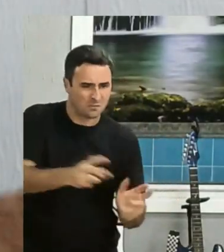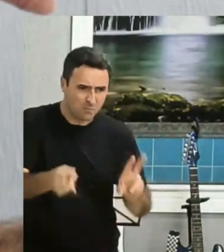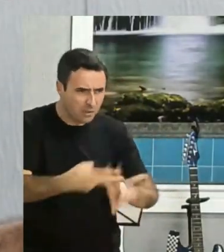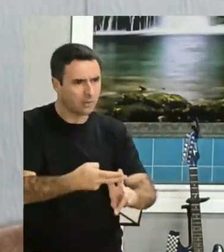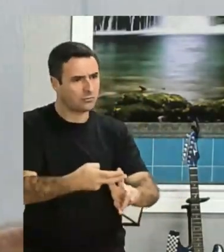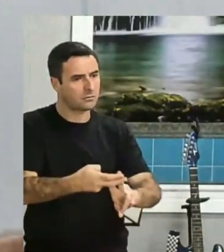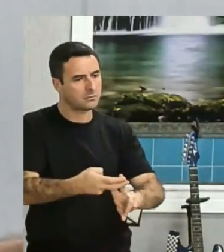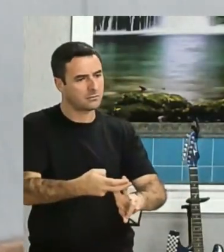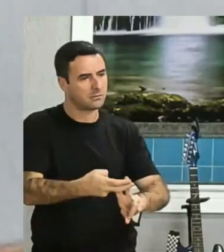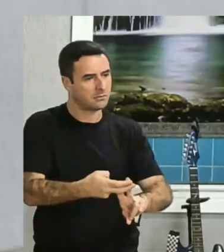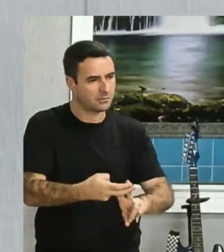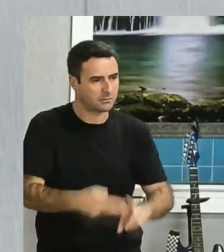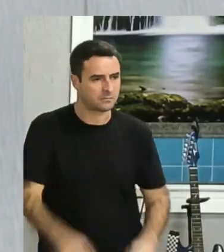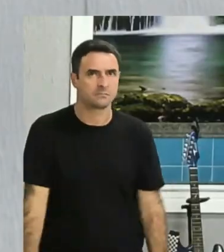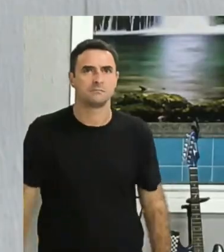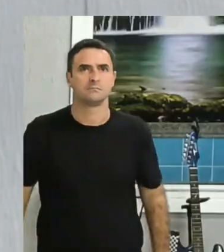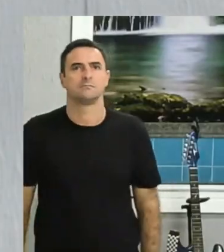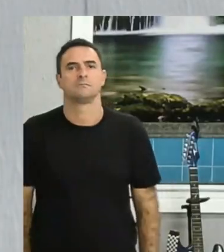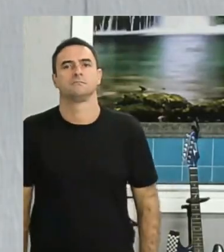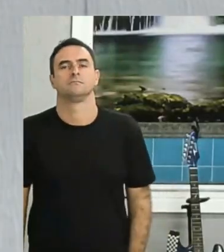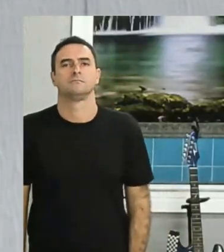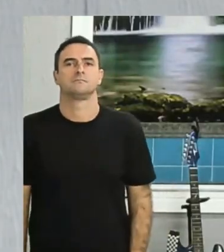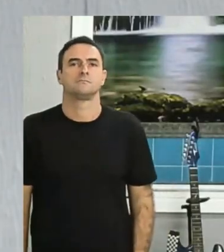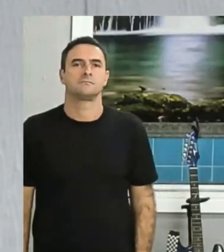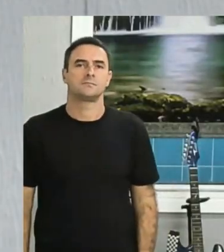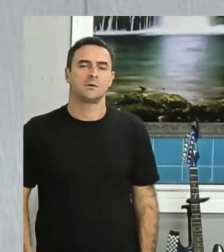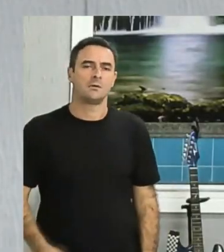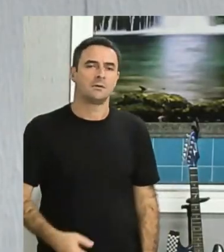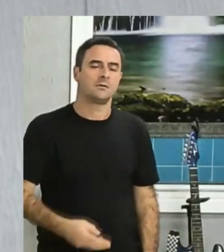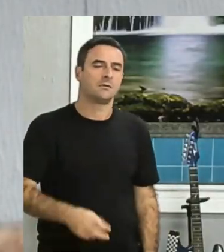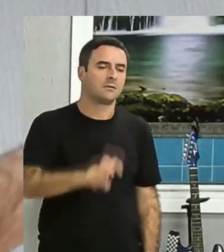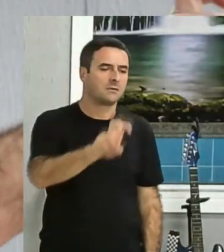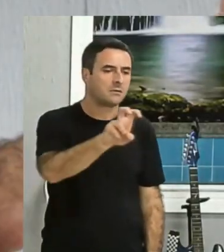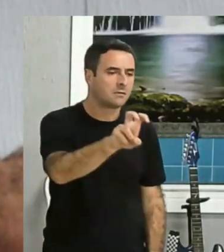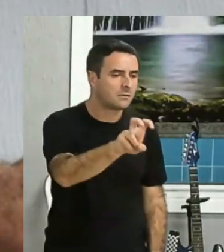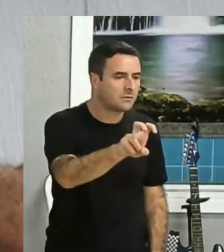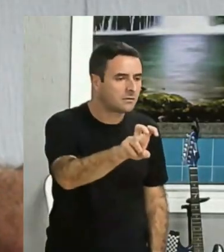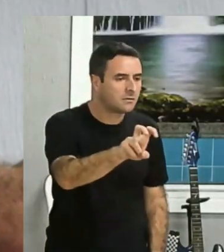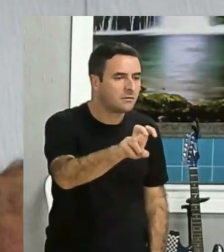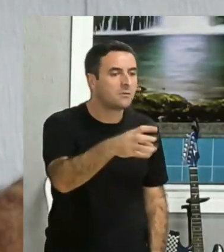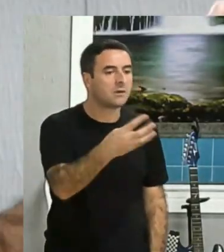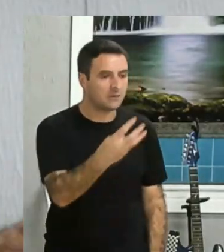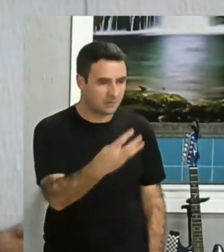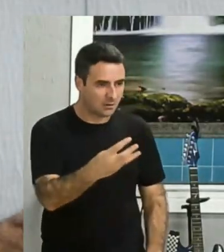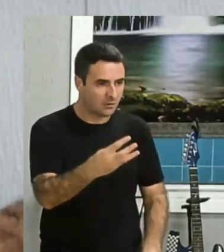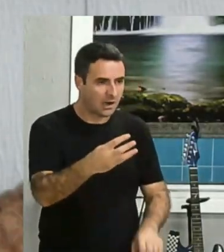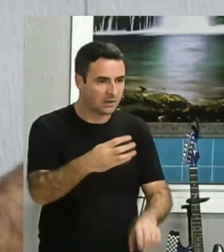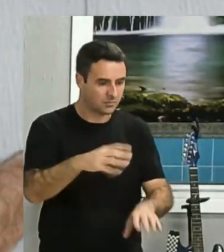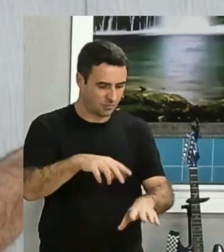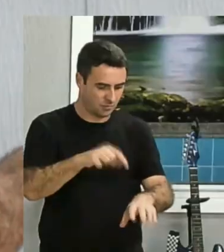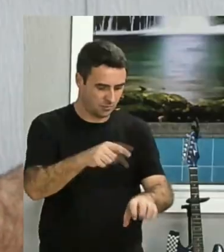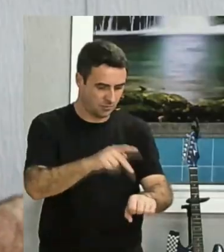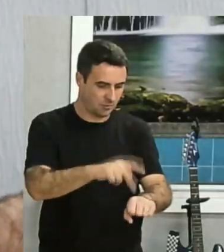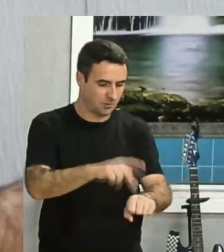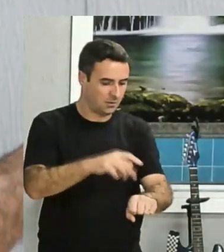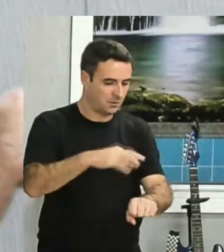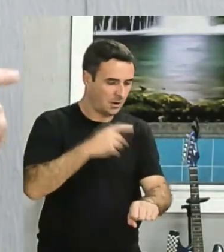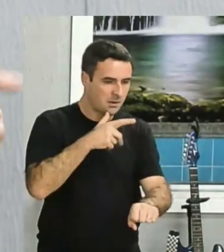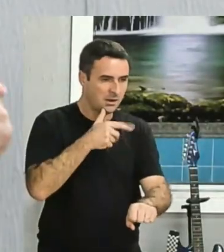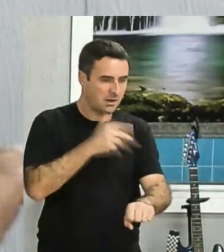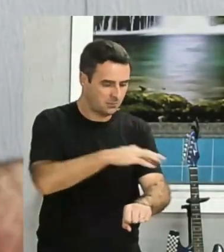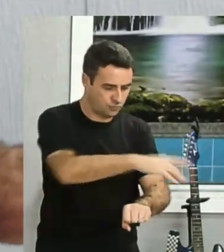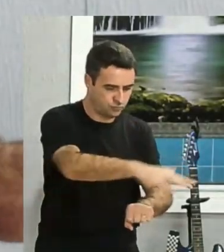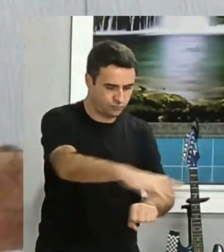Ali, naquela região ali, tem 54 ilhas. Então, Patmos é somente uma daquelas ilhas, uma